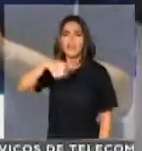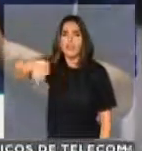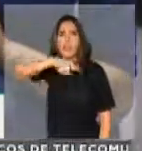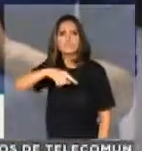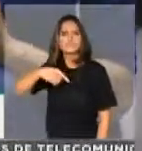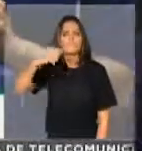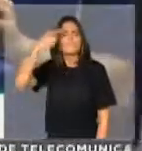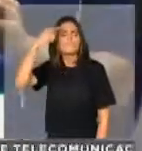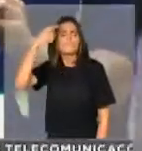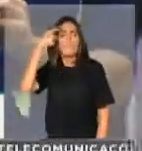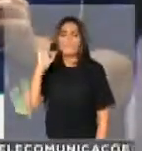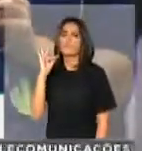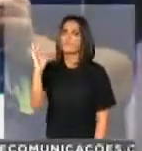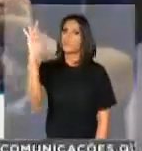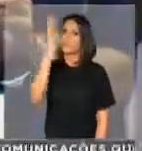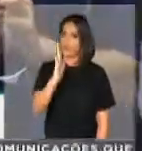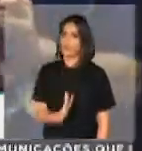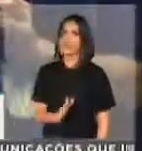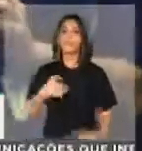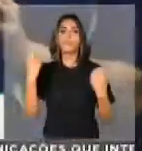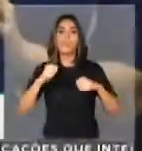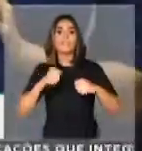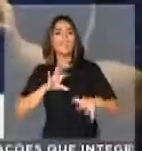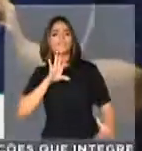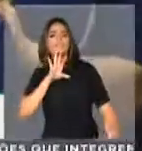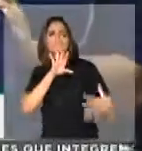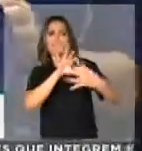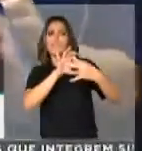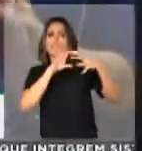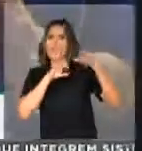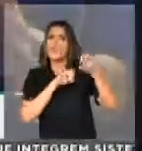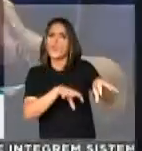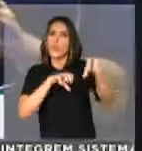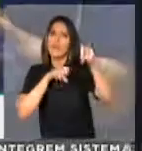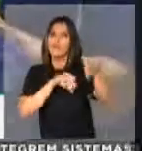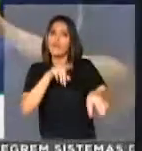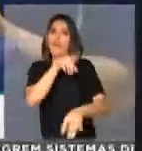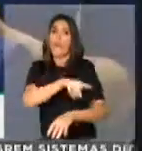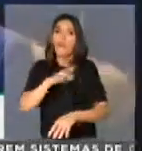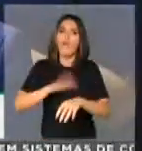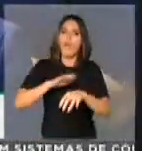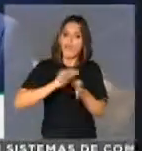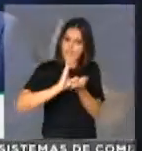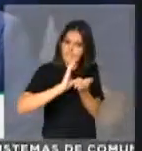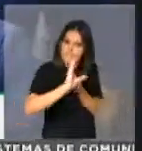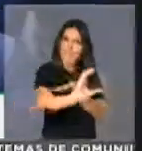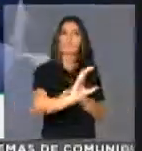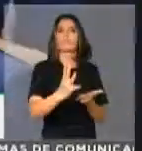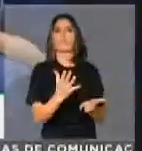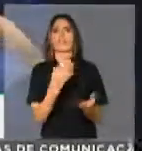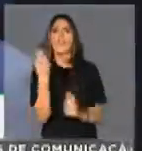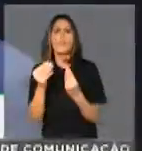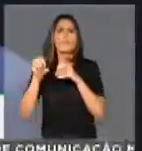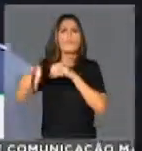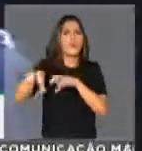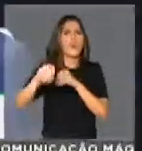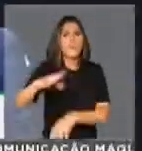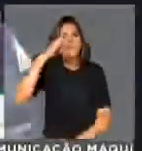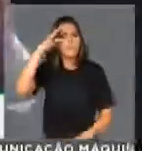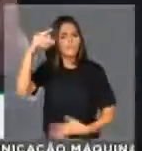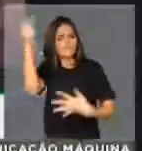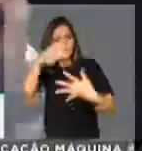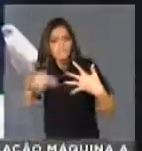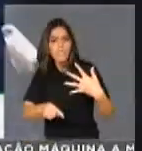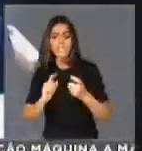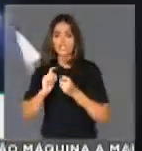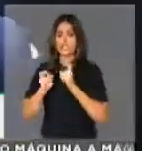quer pensar no futuro do país tem que pensar em educação. E a educação se faz com investimento. A educação se faz com